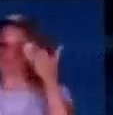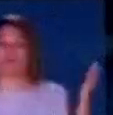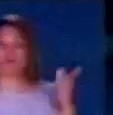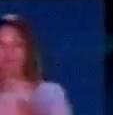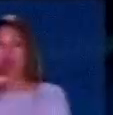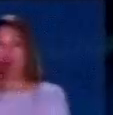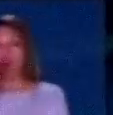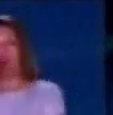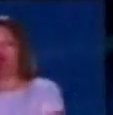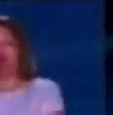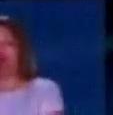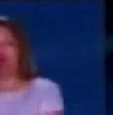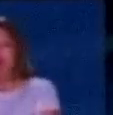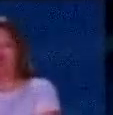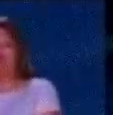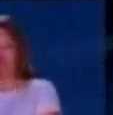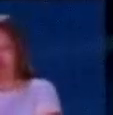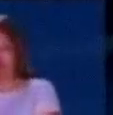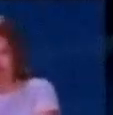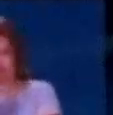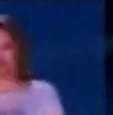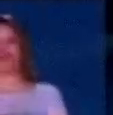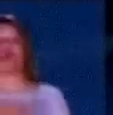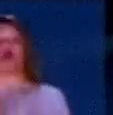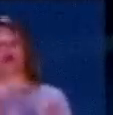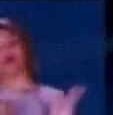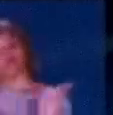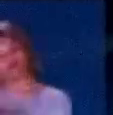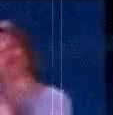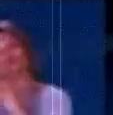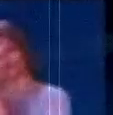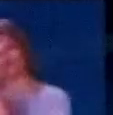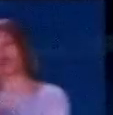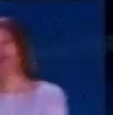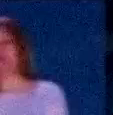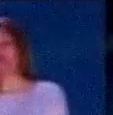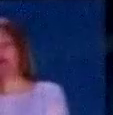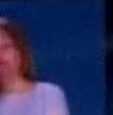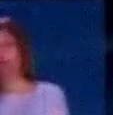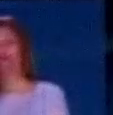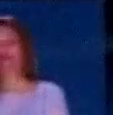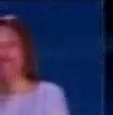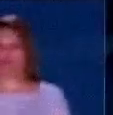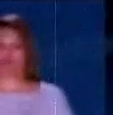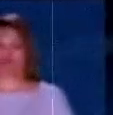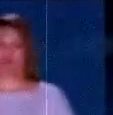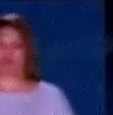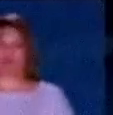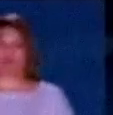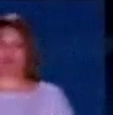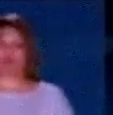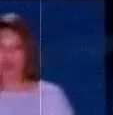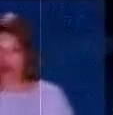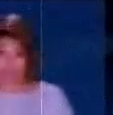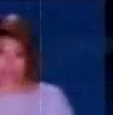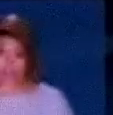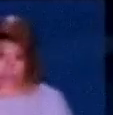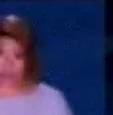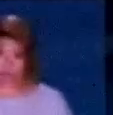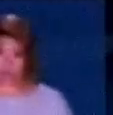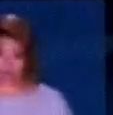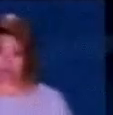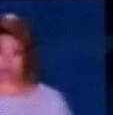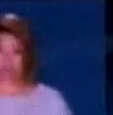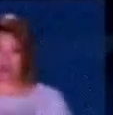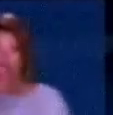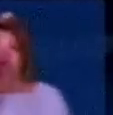Lava Jato. Candidato Cabo Daciolo, 30 segundos para a réplica. Nação brasileira, eu estou falando de